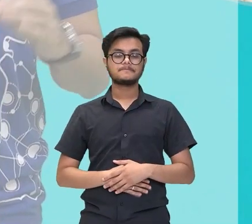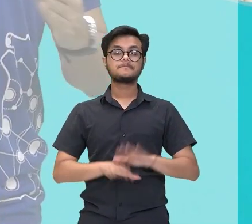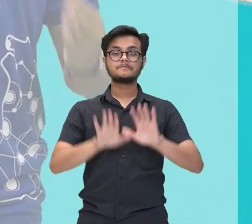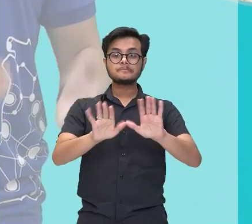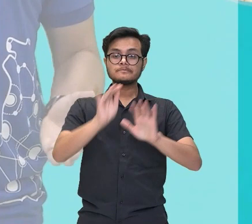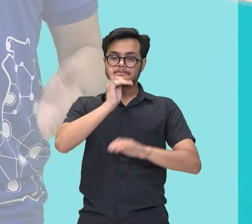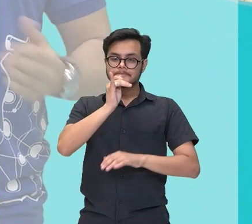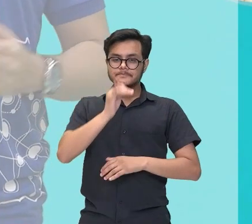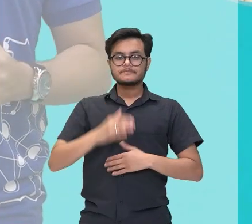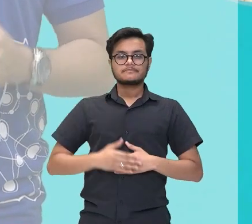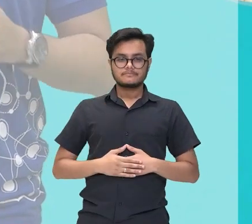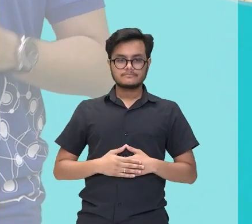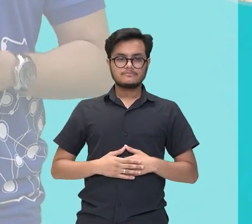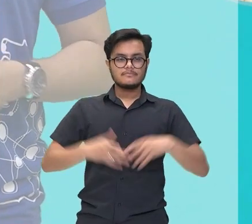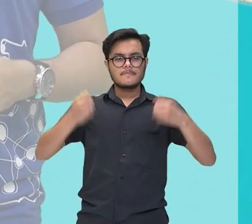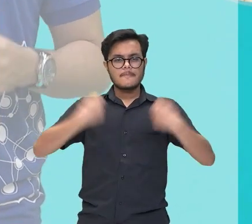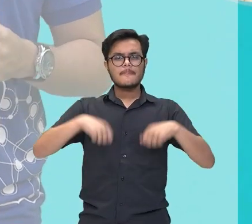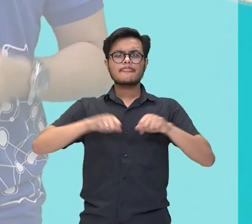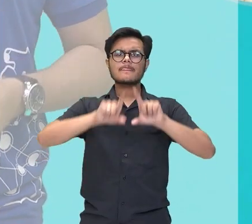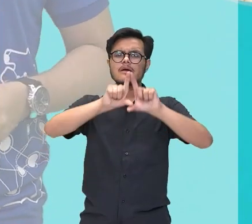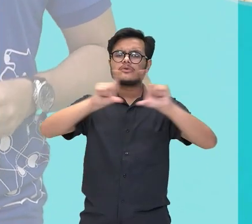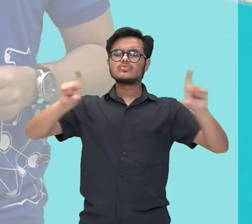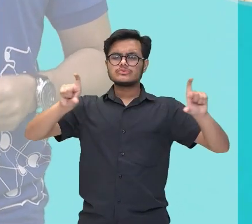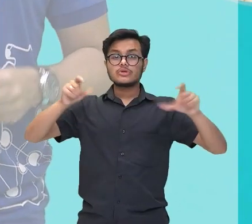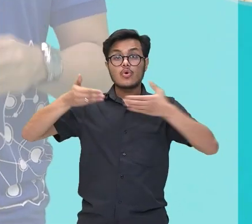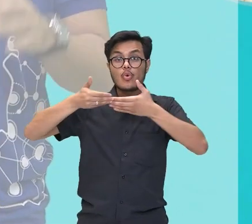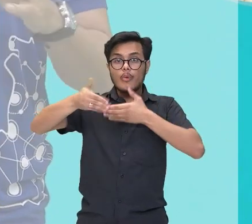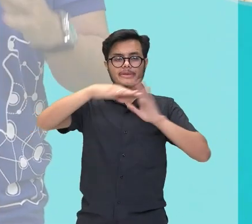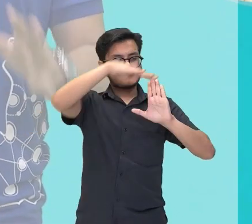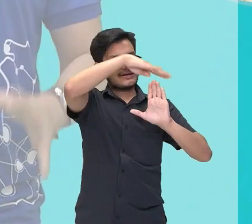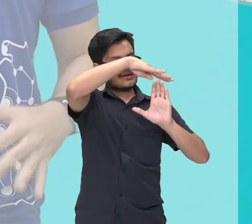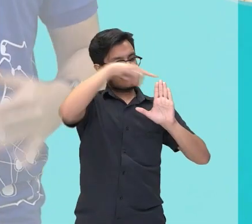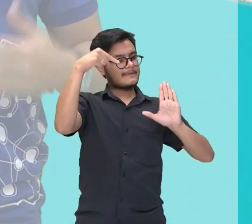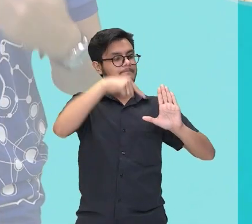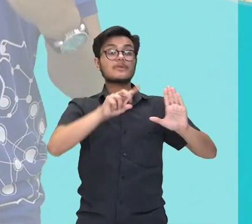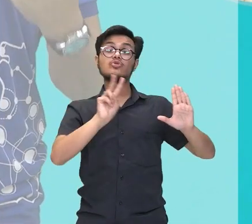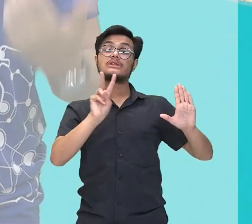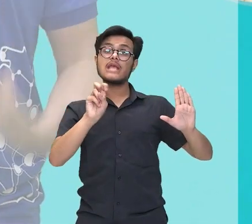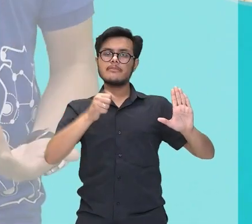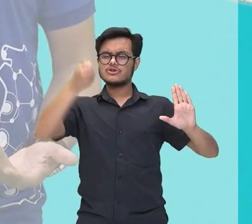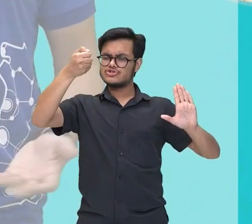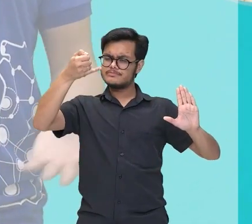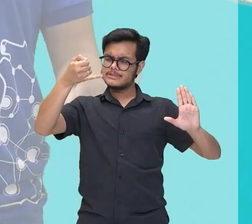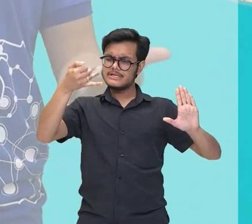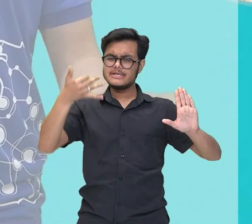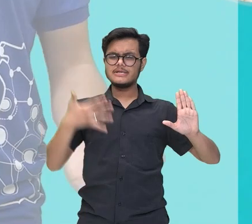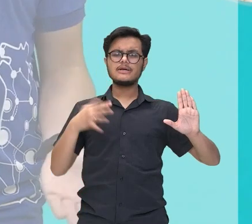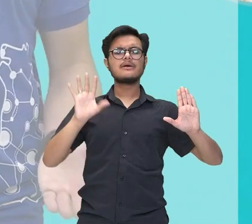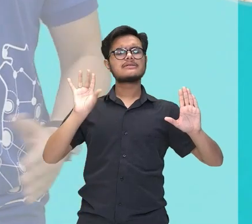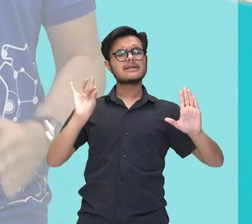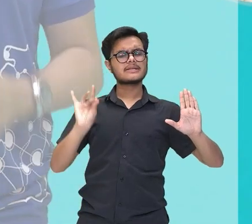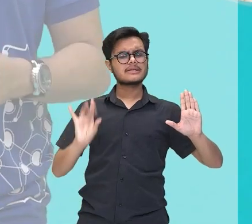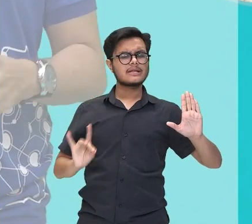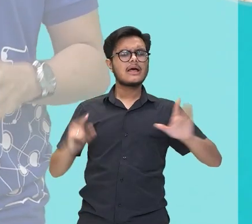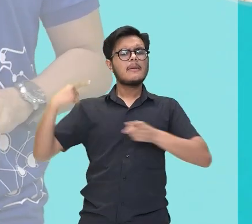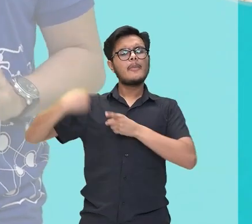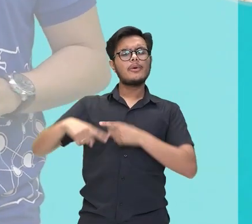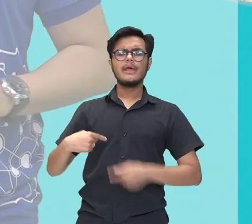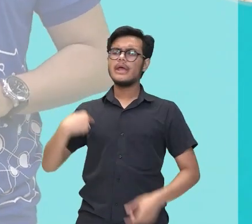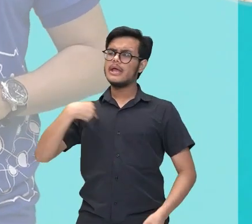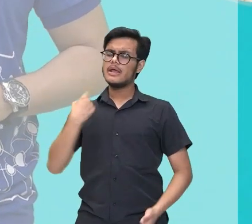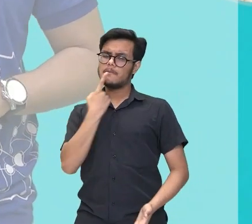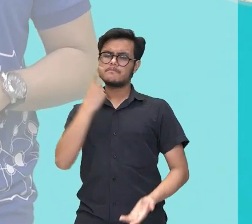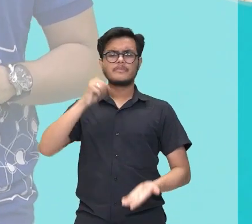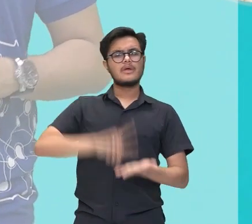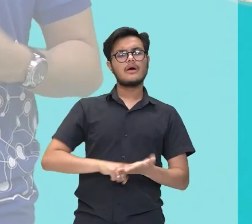coisa, iniciar o texto com a exposição dos fatos, tá? Então, você vai explicar o que te levou a escrever aquela carta. Eu comprei um